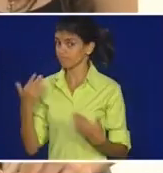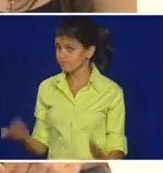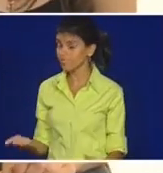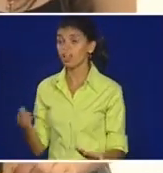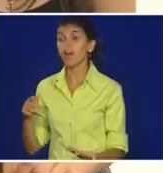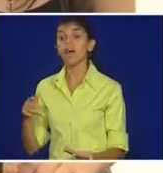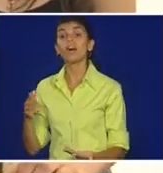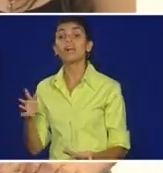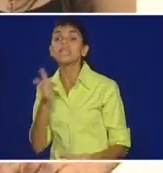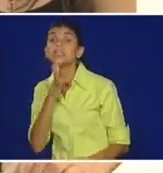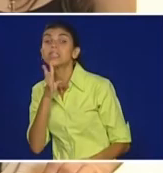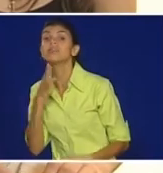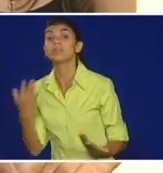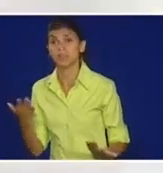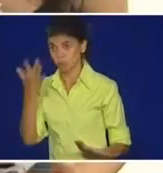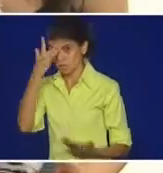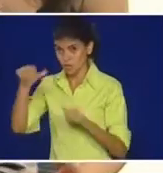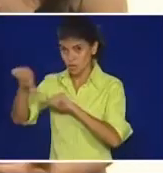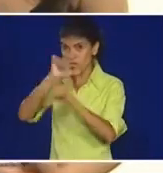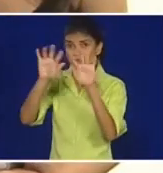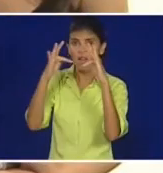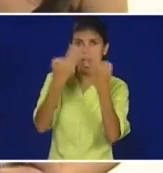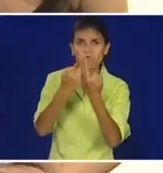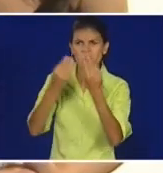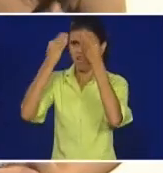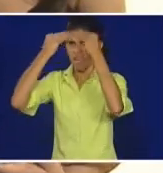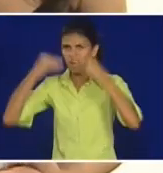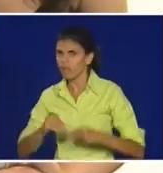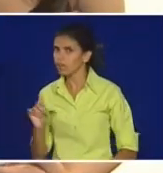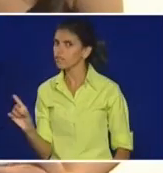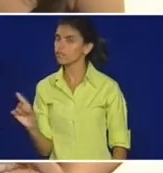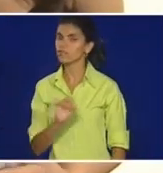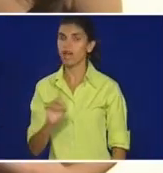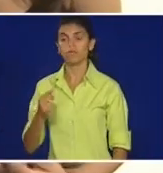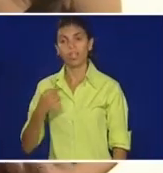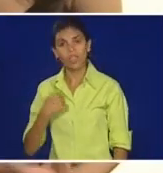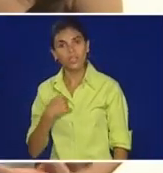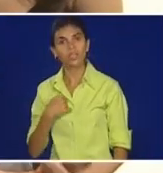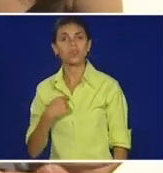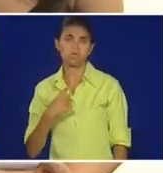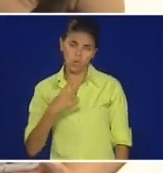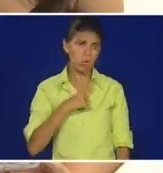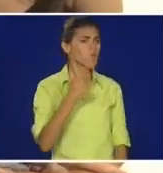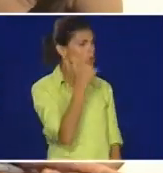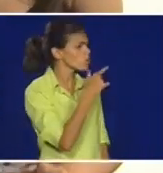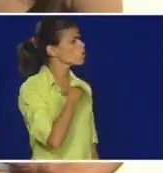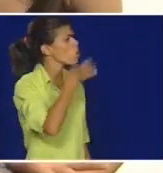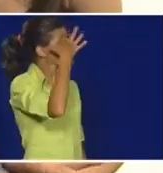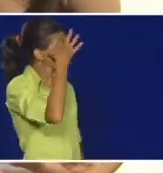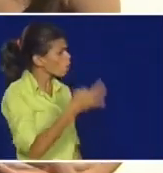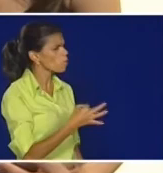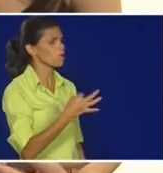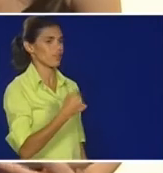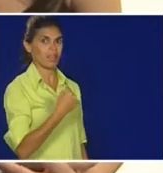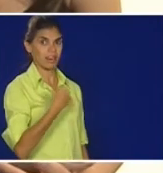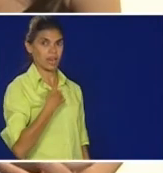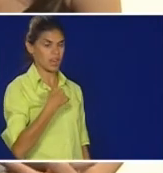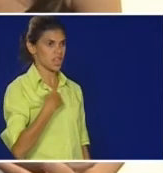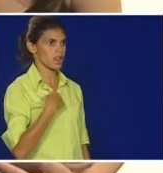passando por essa dificuldade não deve desistir. Quando eu compreendo bem para ela, eu não sabia que eu queria.